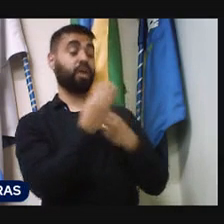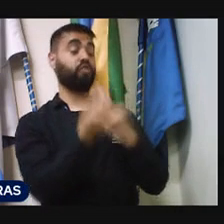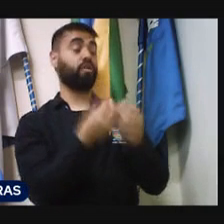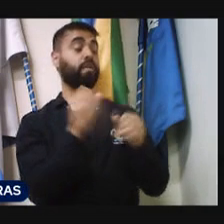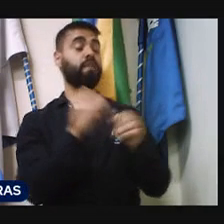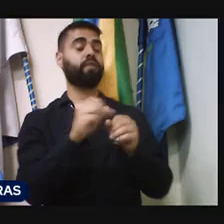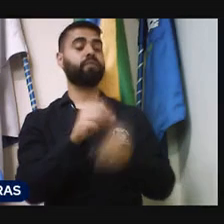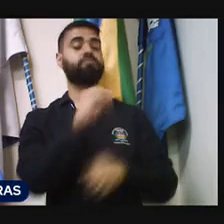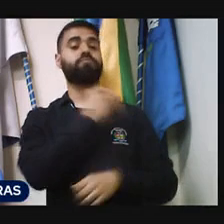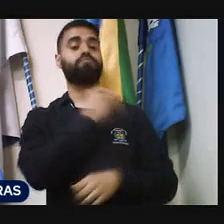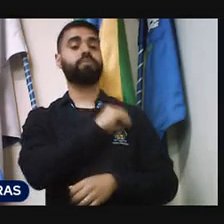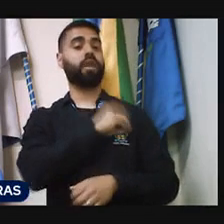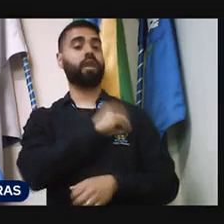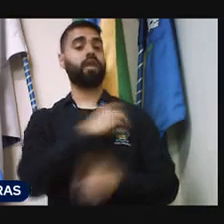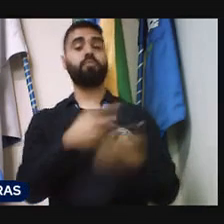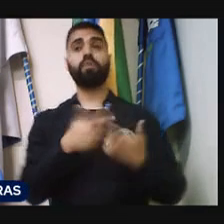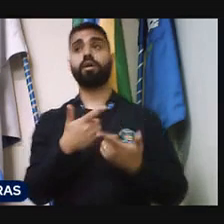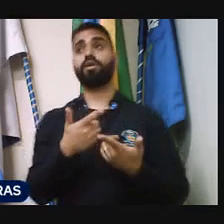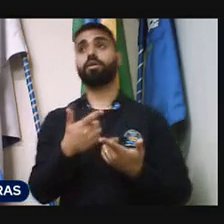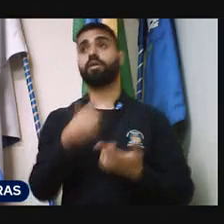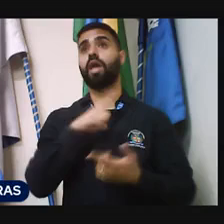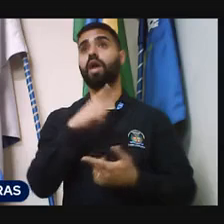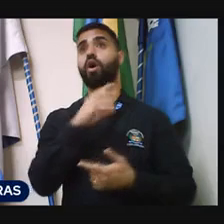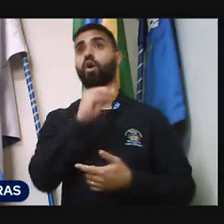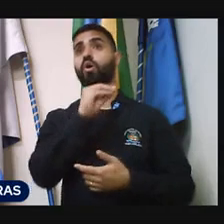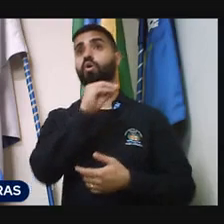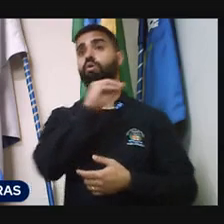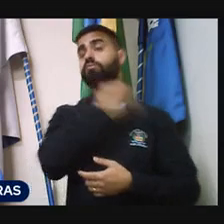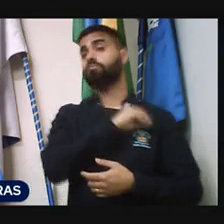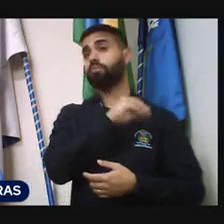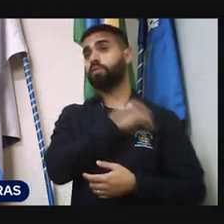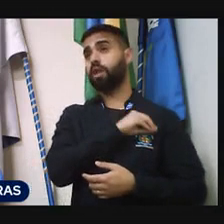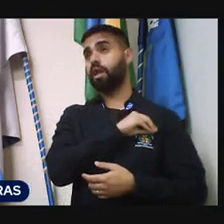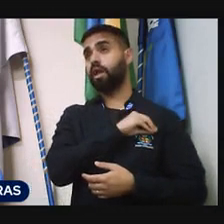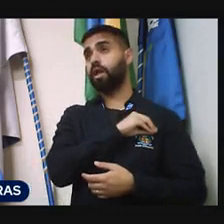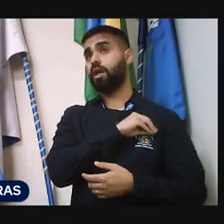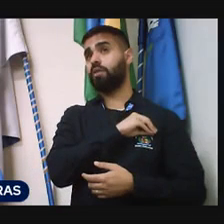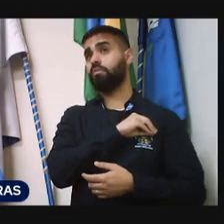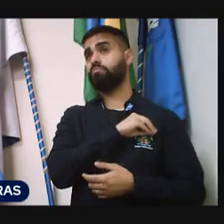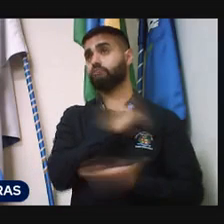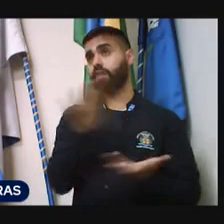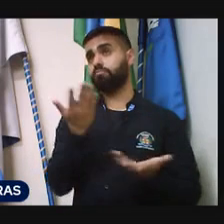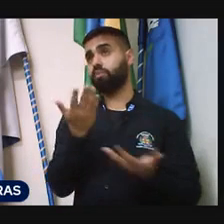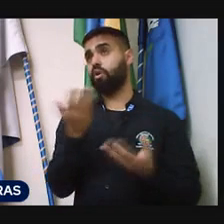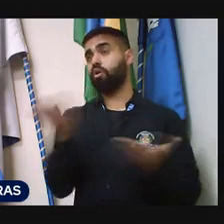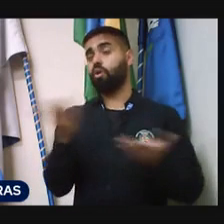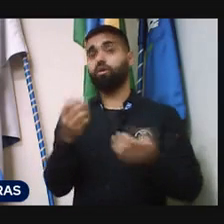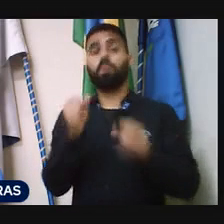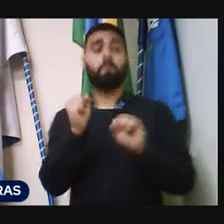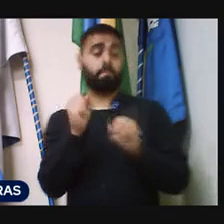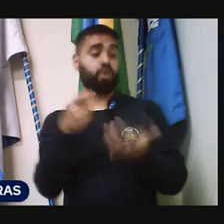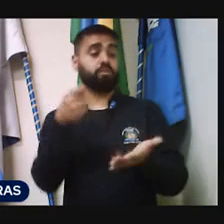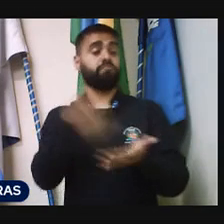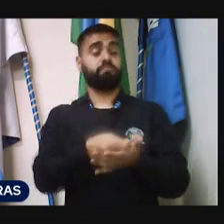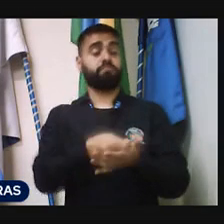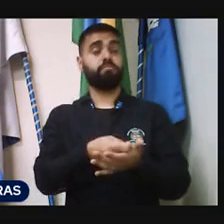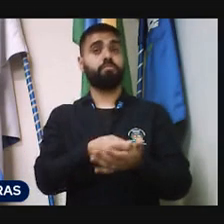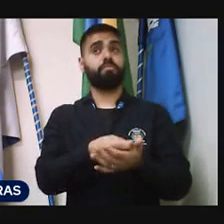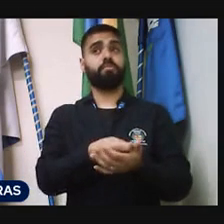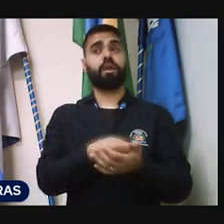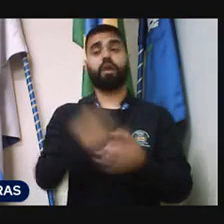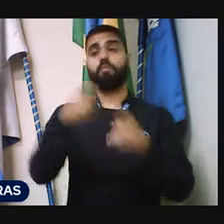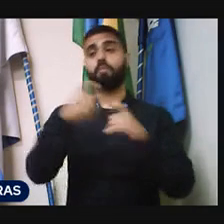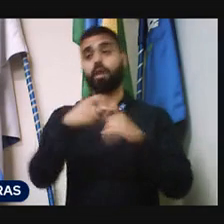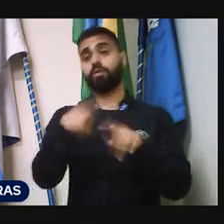do salário que nós temos o salário que é praticado Pelo hospital EA realidade do hospital pode pagar para seus médicos